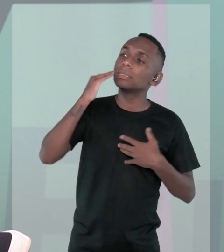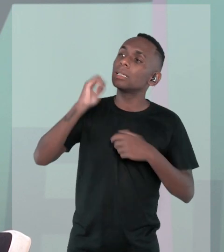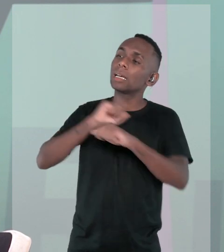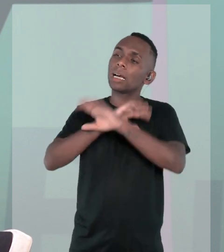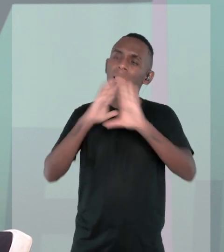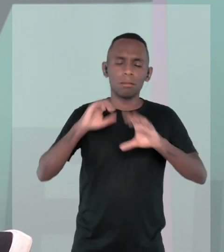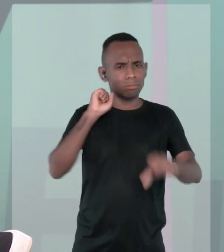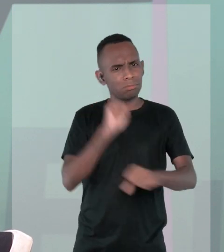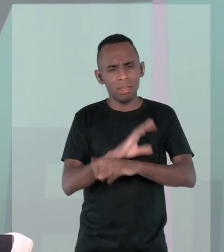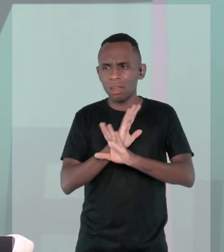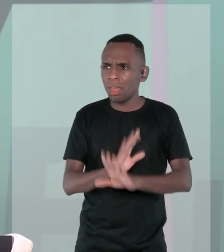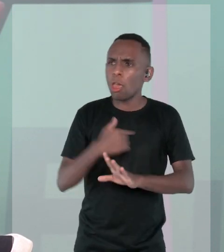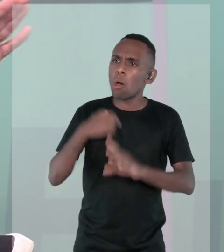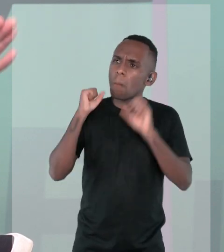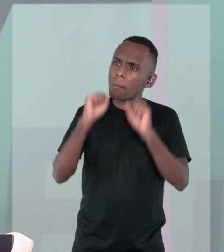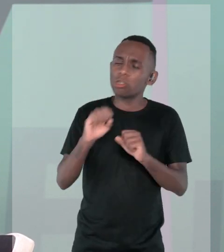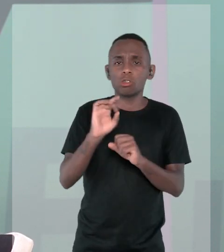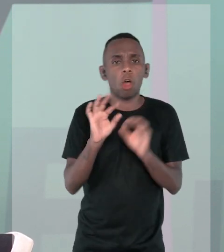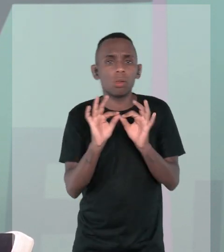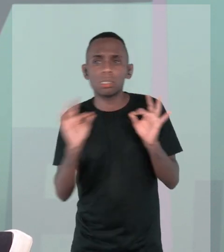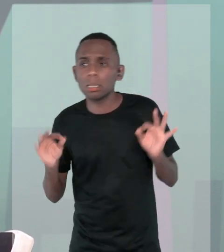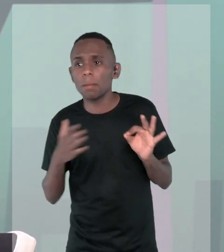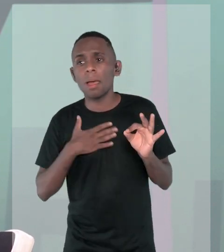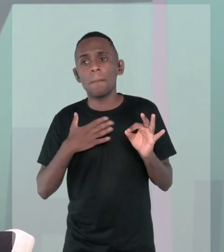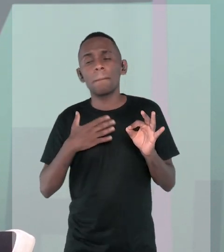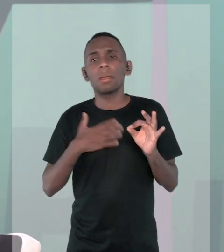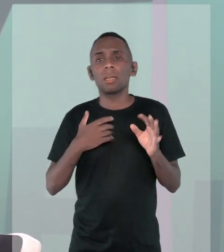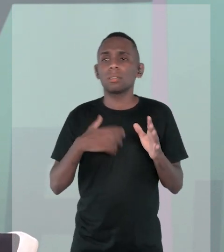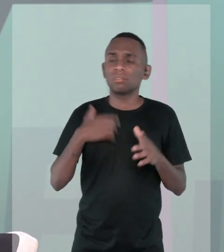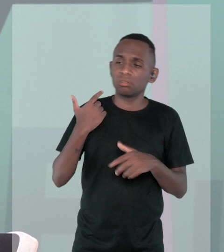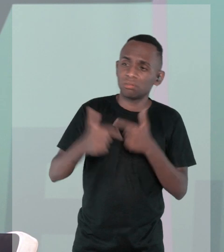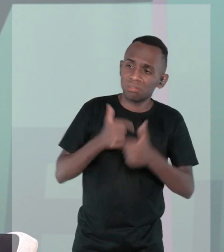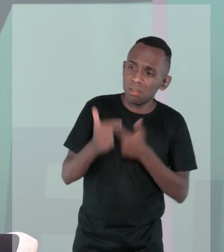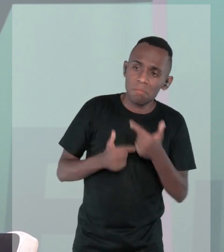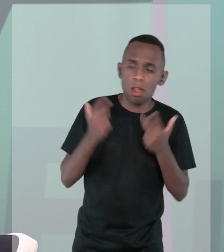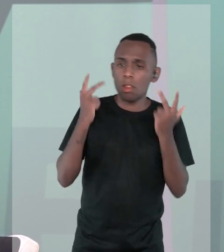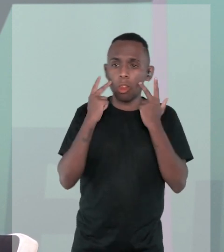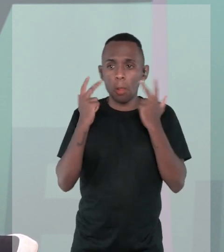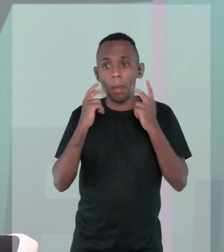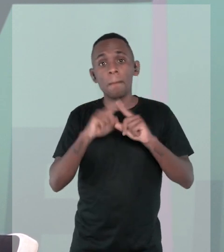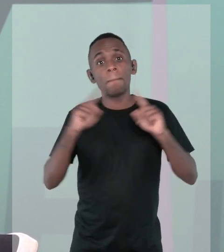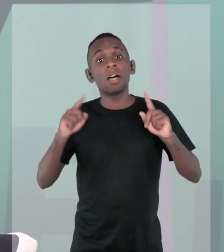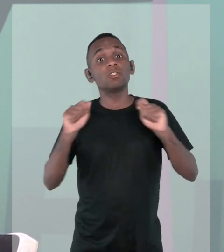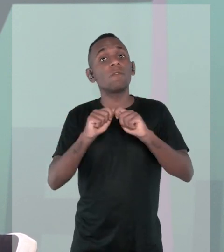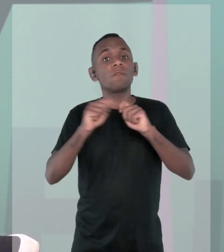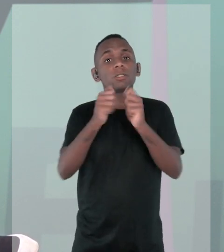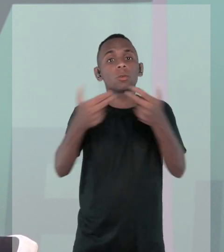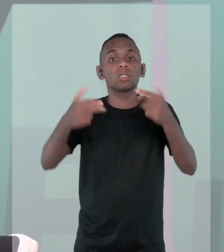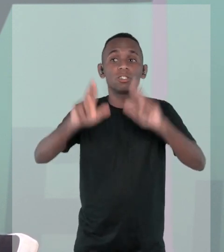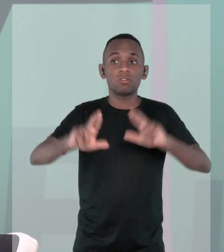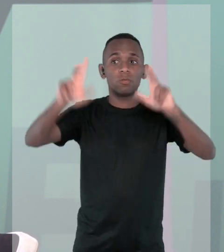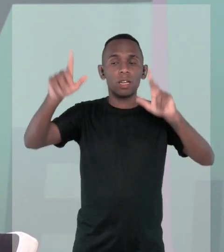seguinte, espera aí, eu poderia simplesmente fazer as minhas atividades mecânicas. Eu fiz algo que foi diferente.